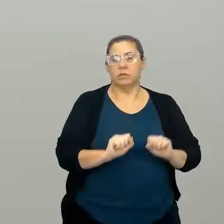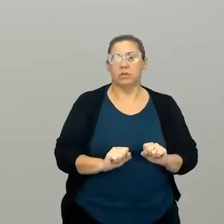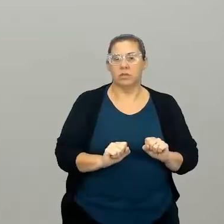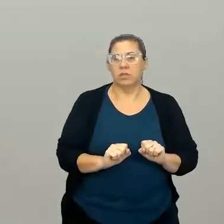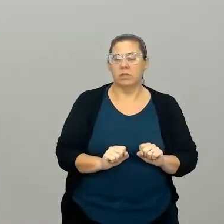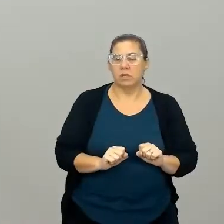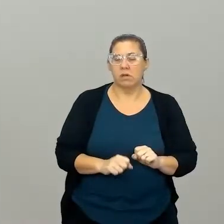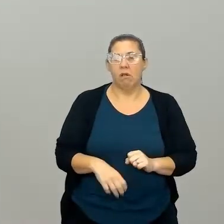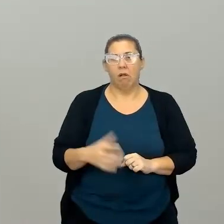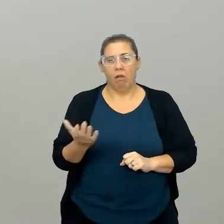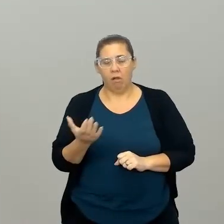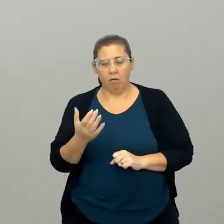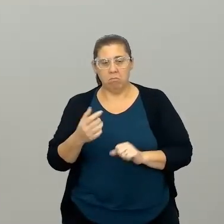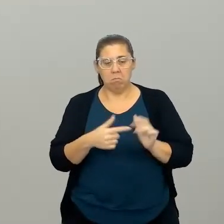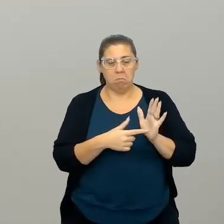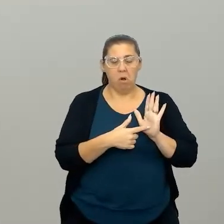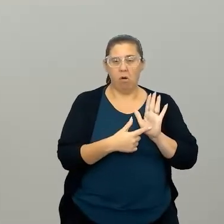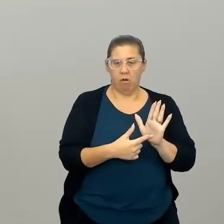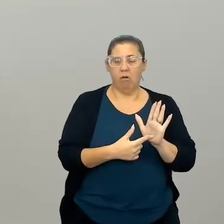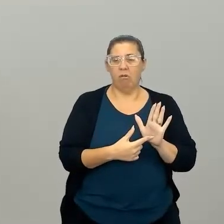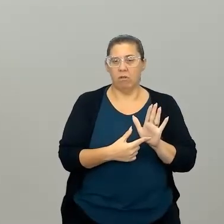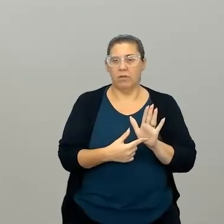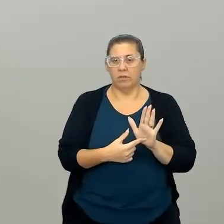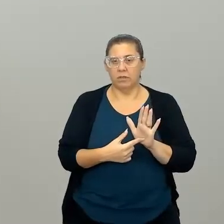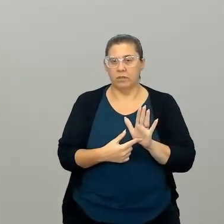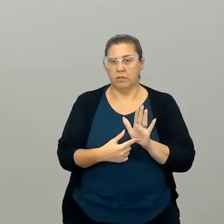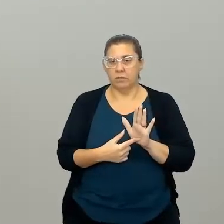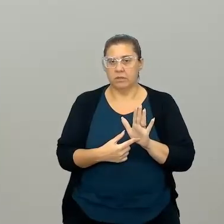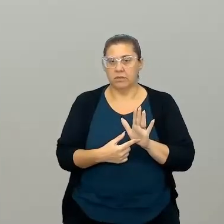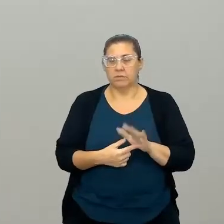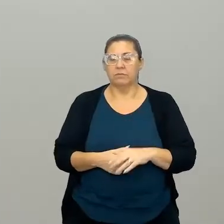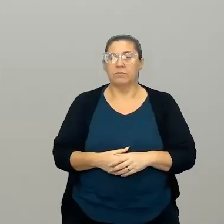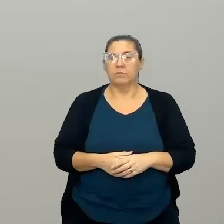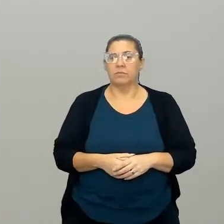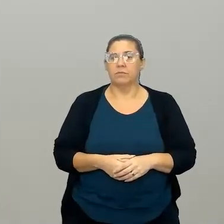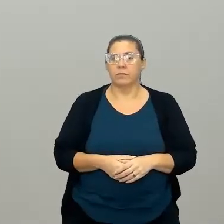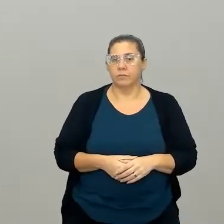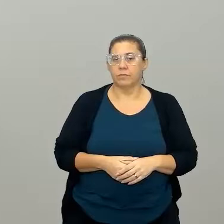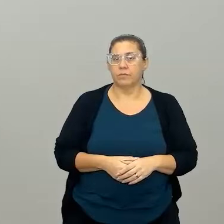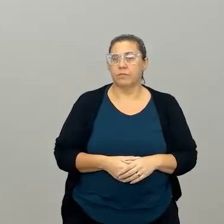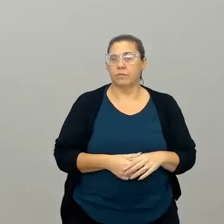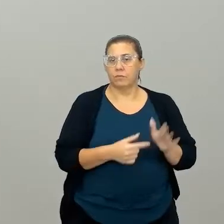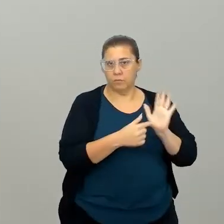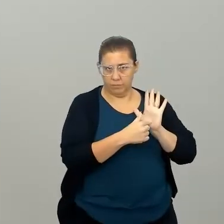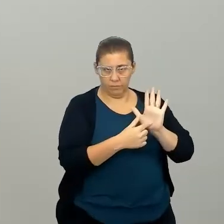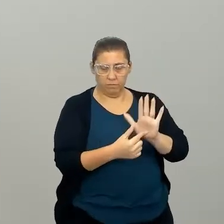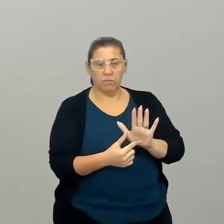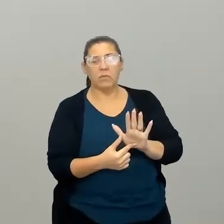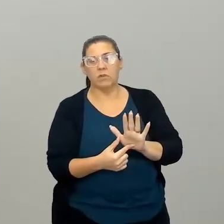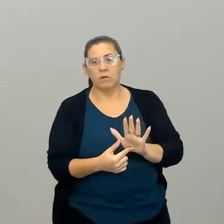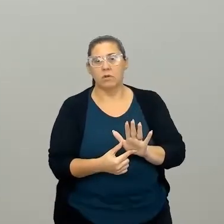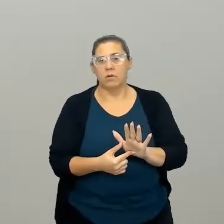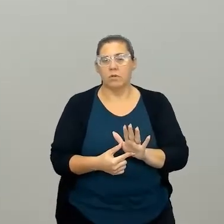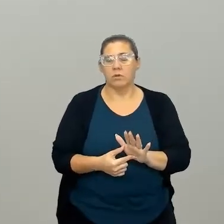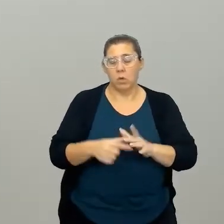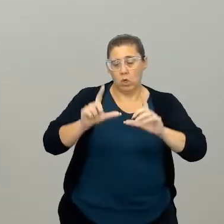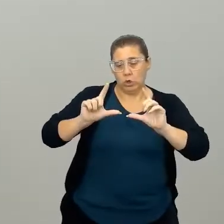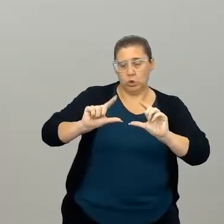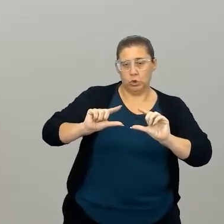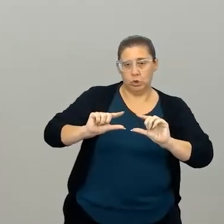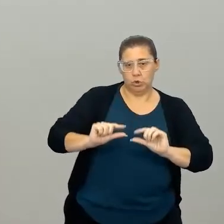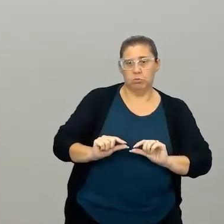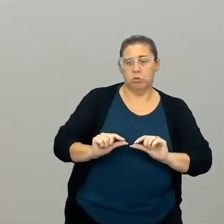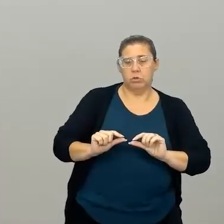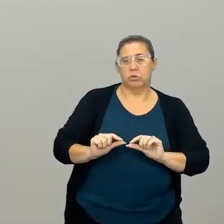ele procura impor, eu quero deixar aqui bem claro o que eu estou falando, ele procura impor uma diminuição